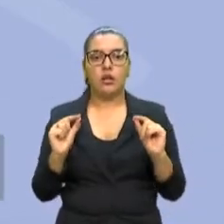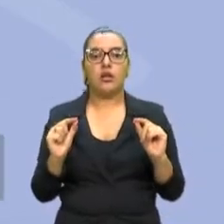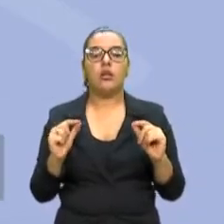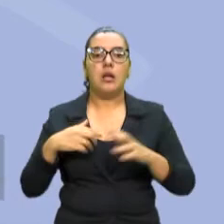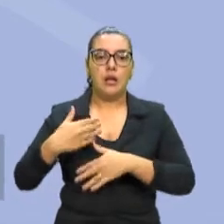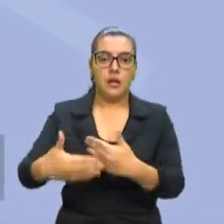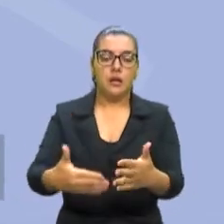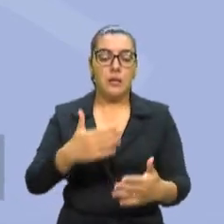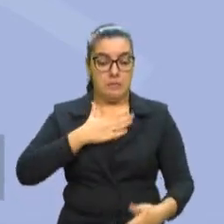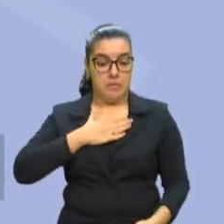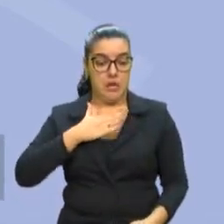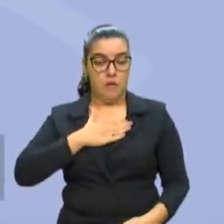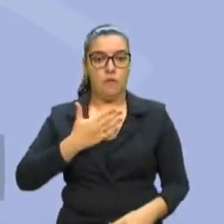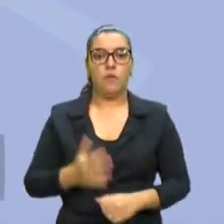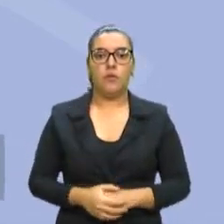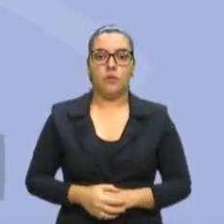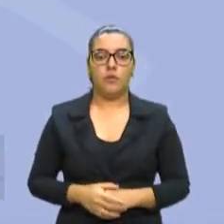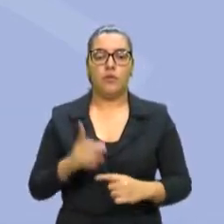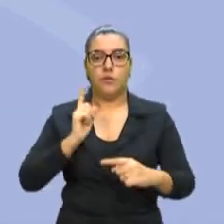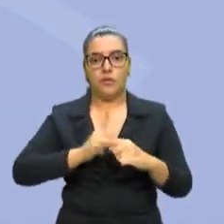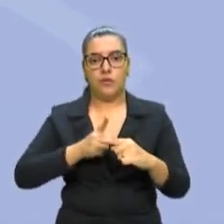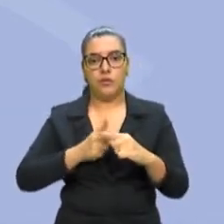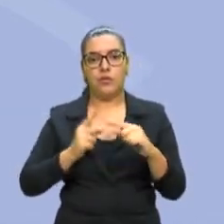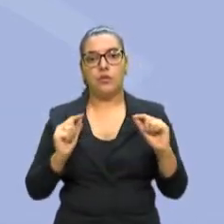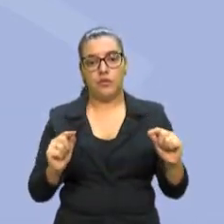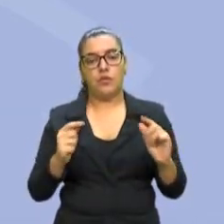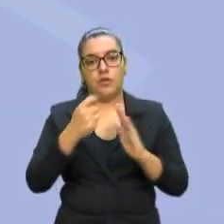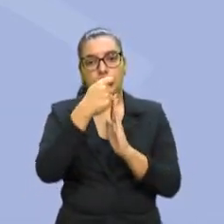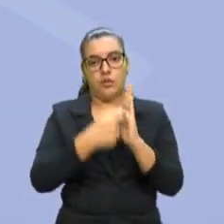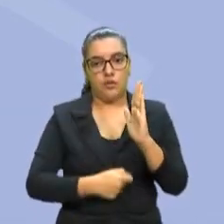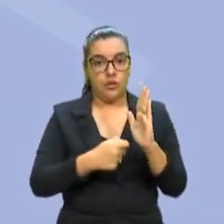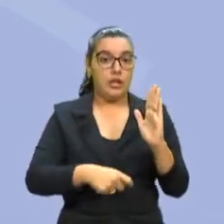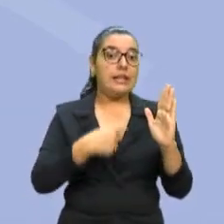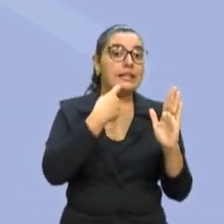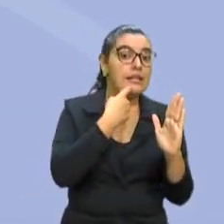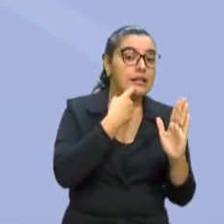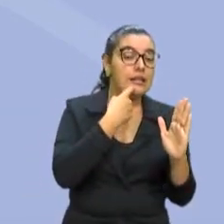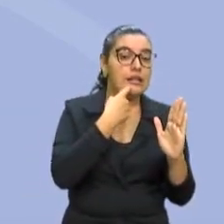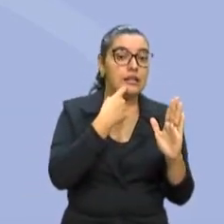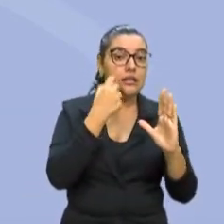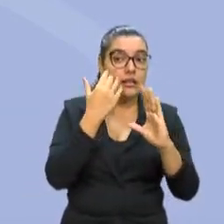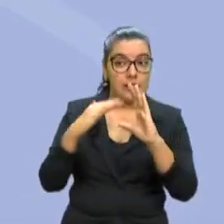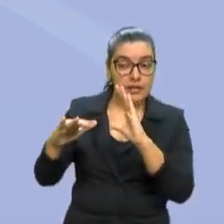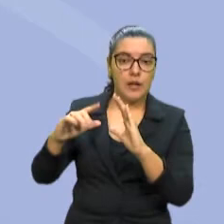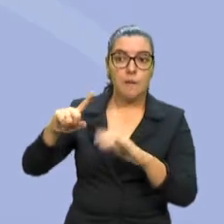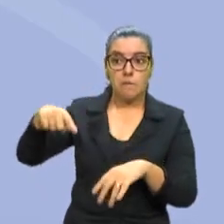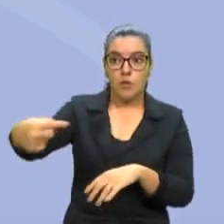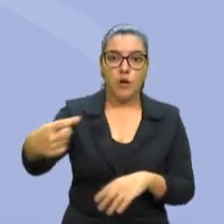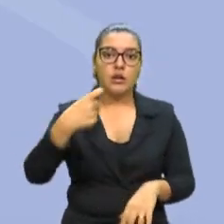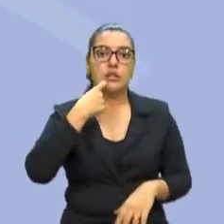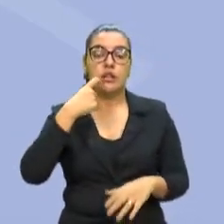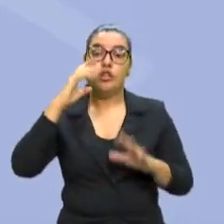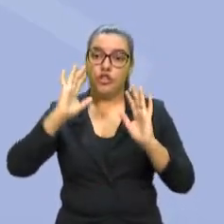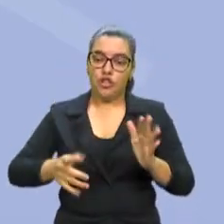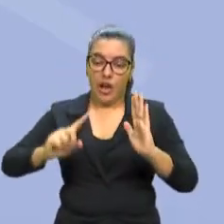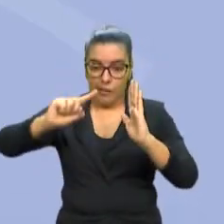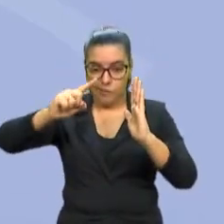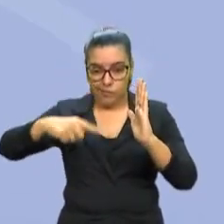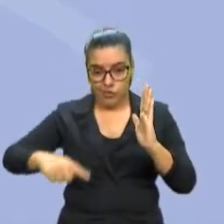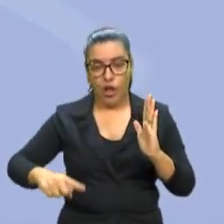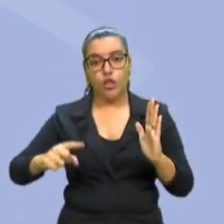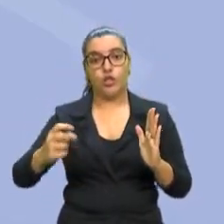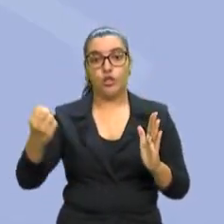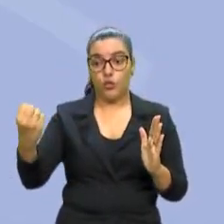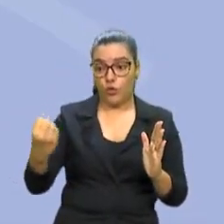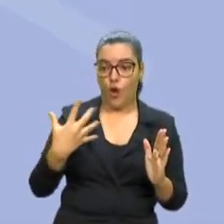meu. Por conta que eles mandam a redação numa sexta-feira, na próxima sexta já corrige essa redação e já manda uma nova.